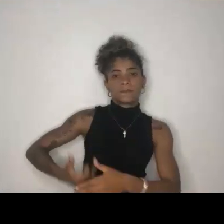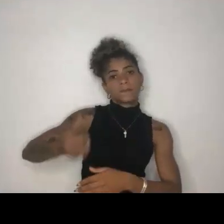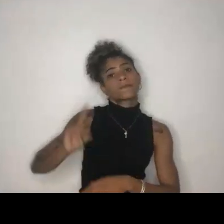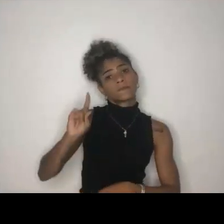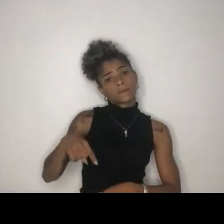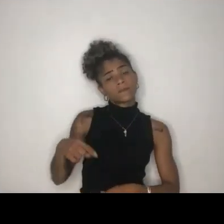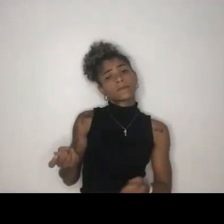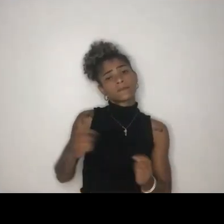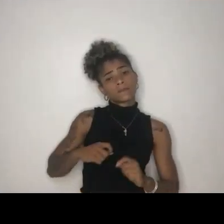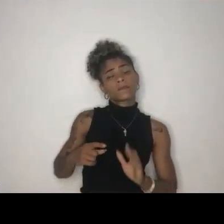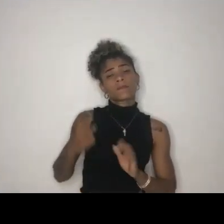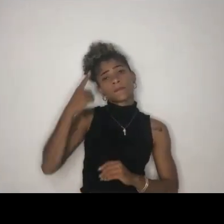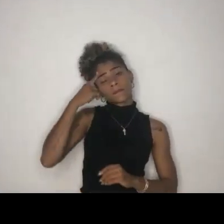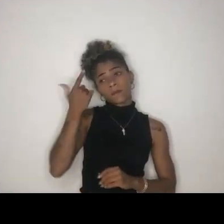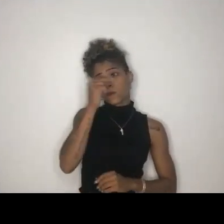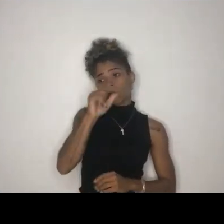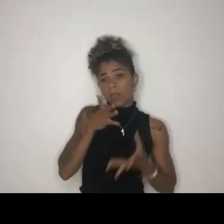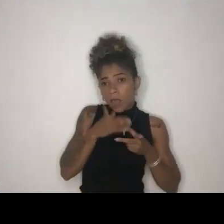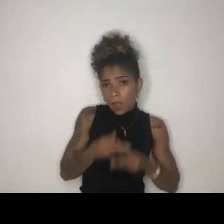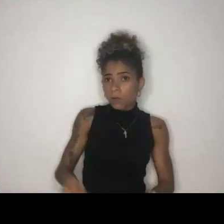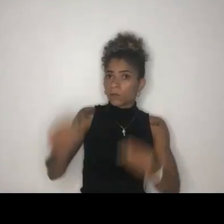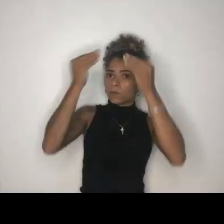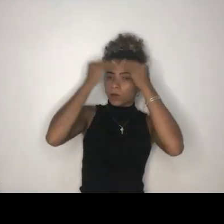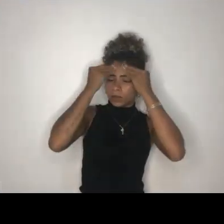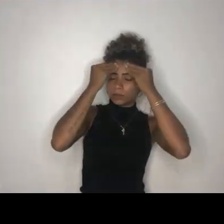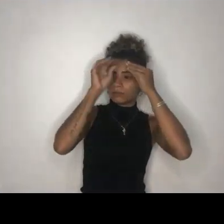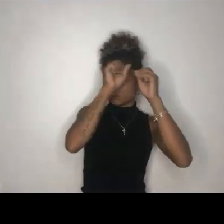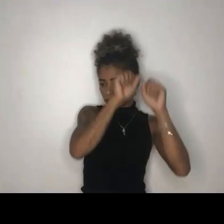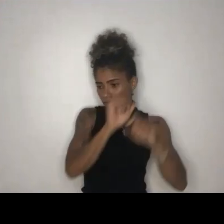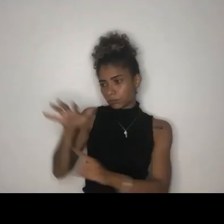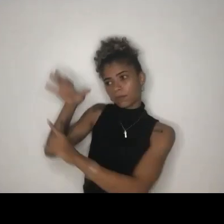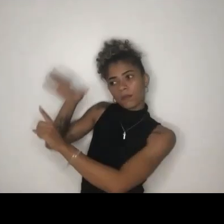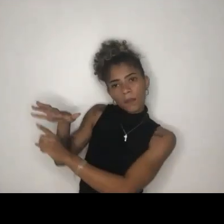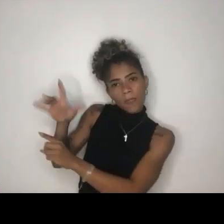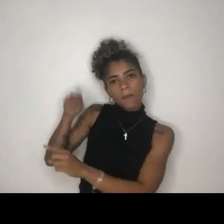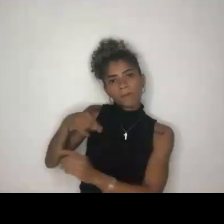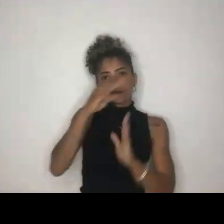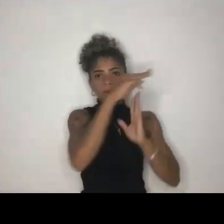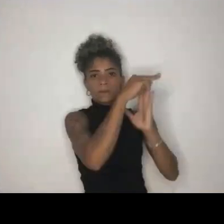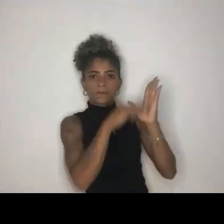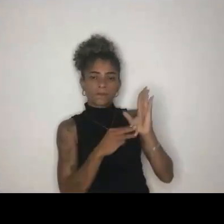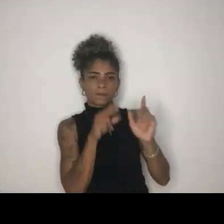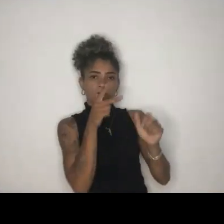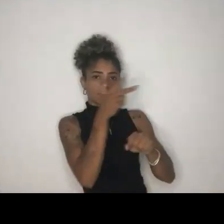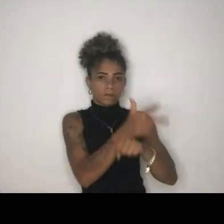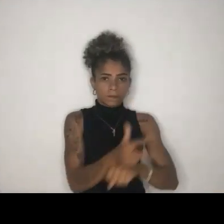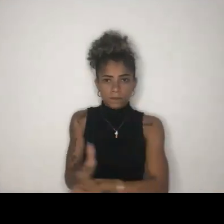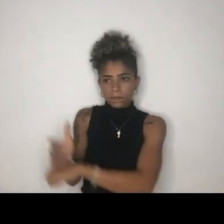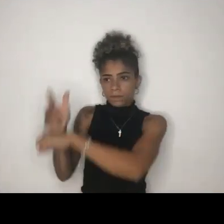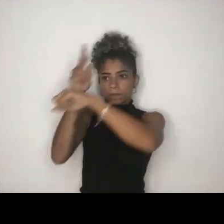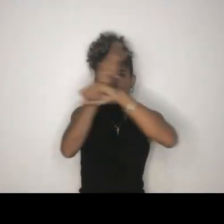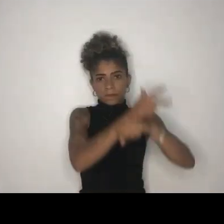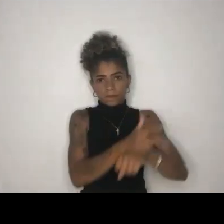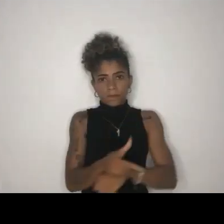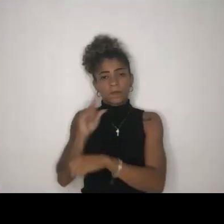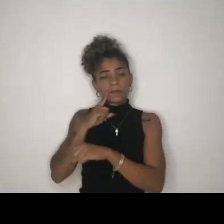levando para outras linguagens e aqui eu trouxe para vocês essa metodologia de audiovisual de você desenhar um 3D